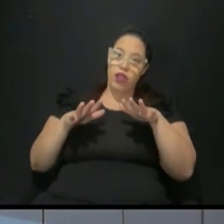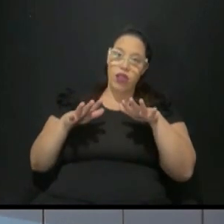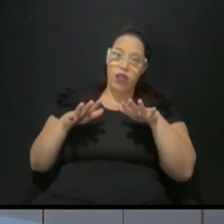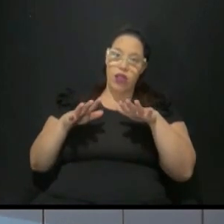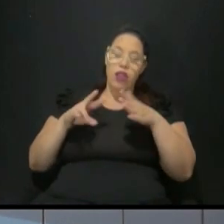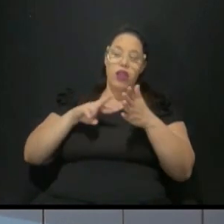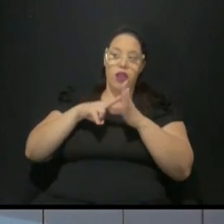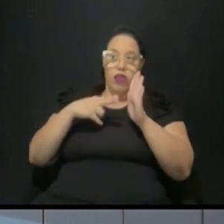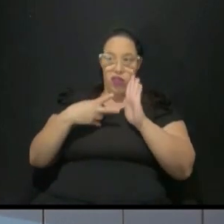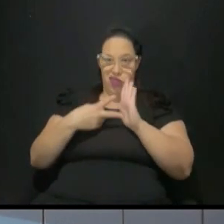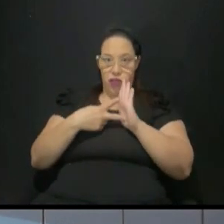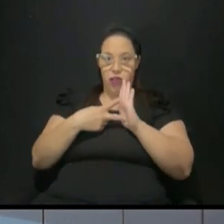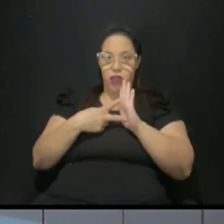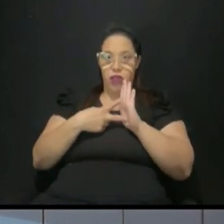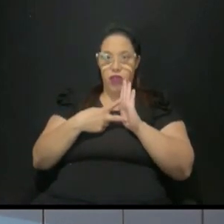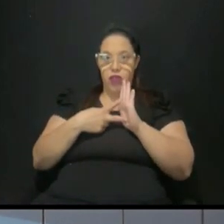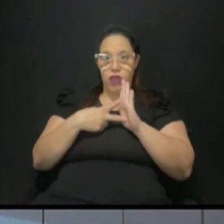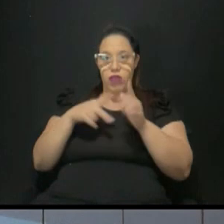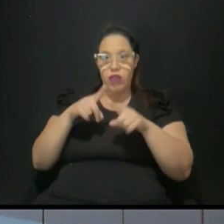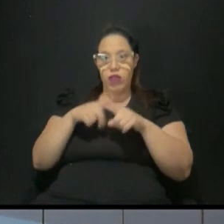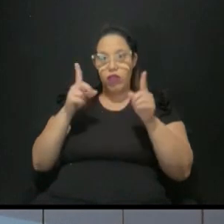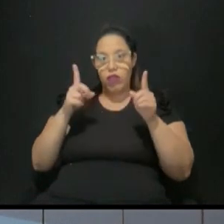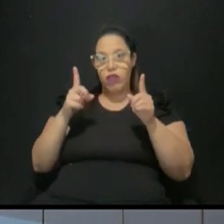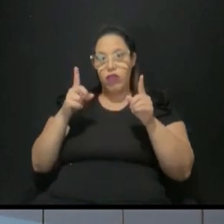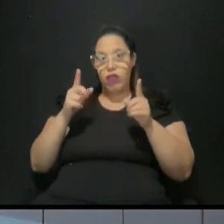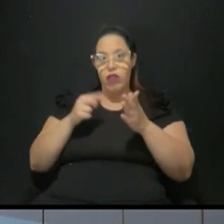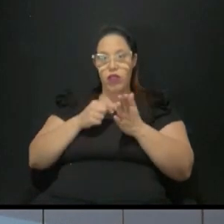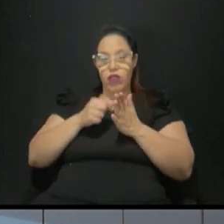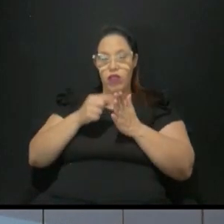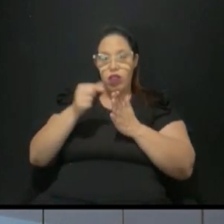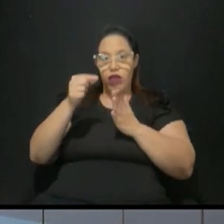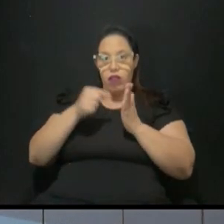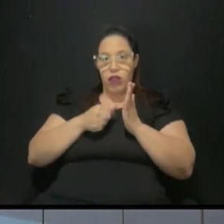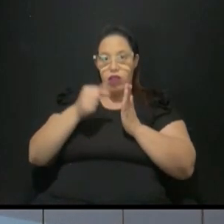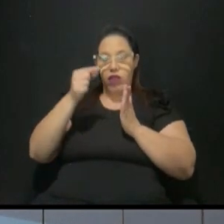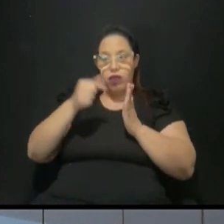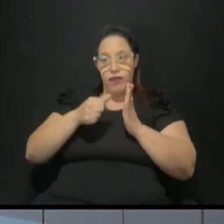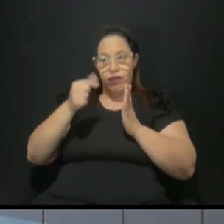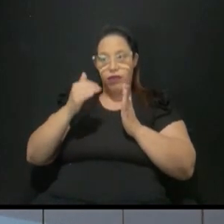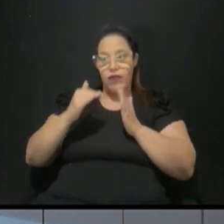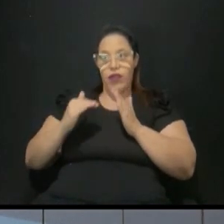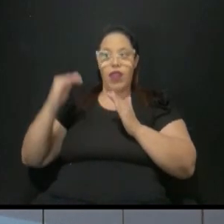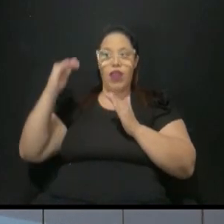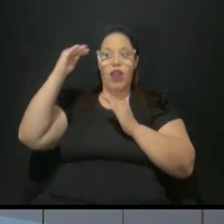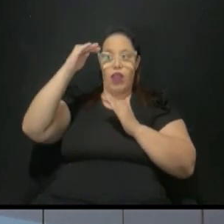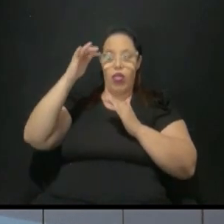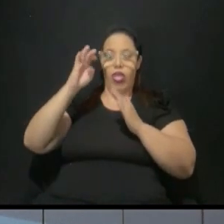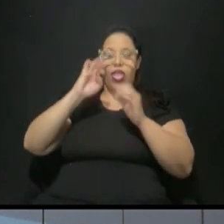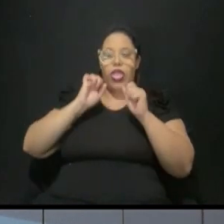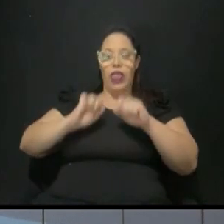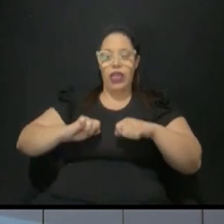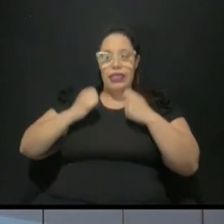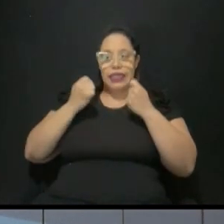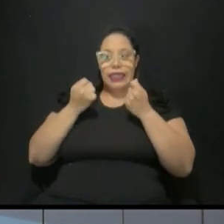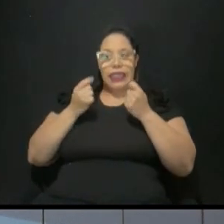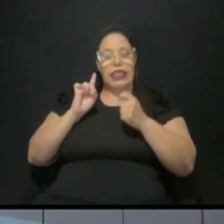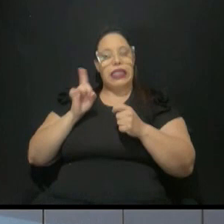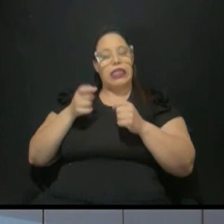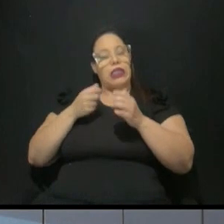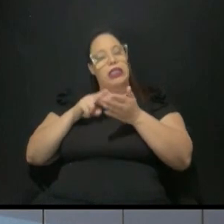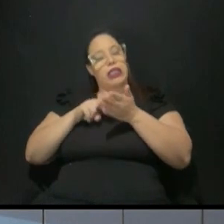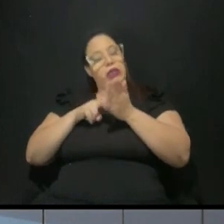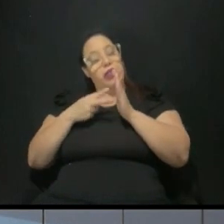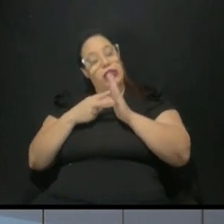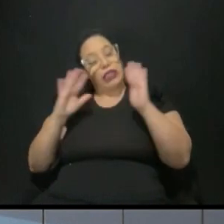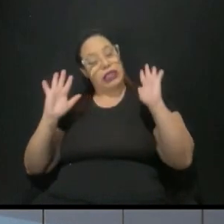Né? Mas na hora que você vai contabilizar os gastos para alta performance, ele não é tão significativo assim. Compreendo. Né?